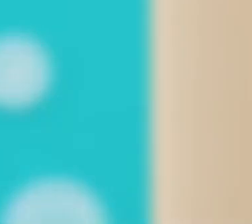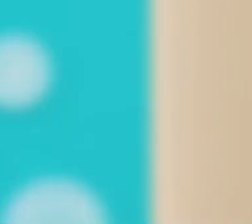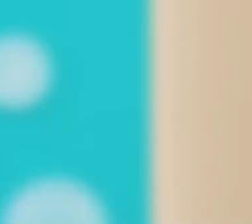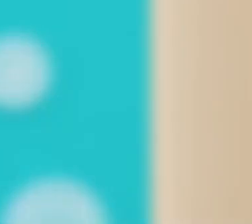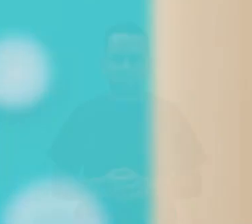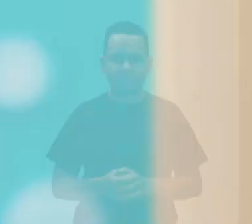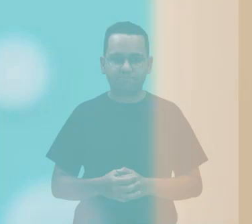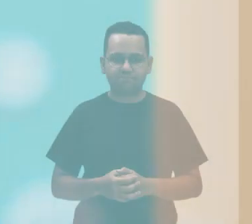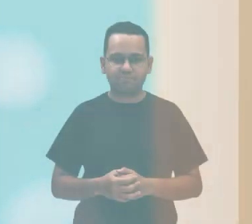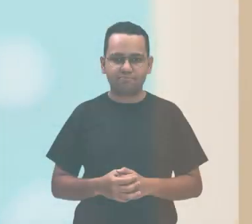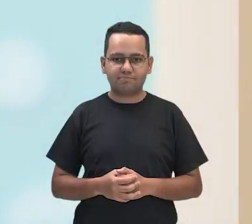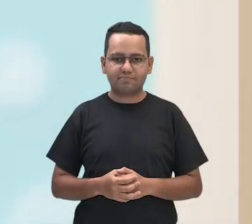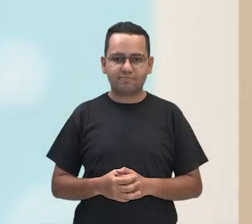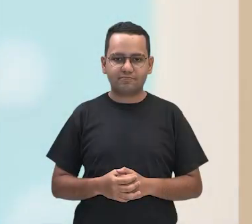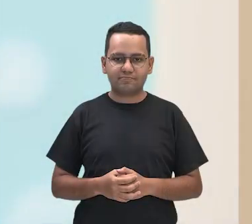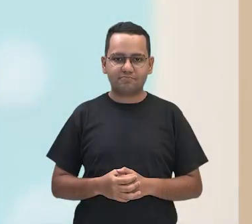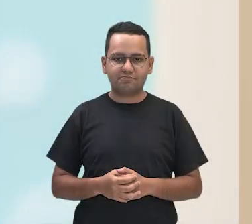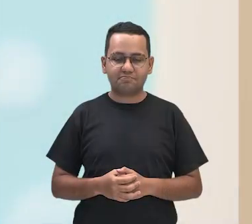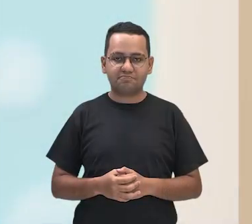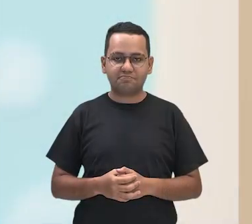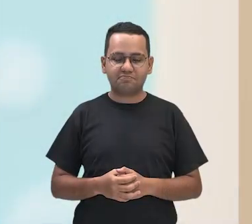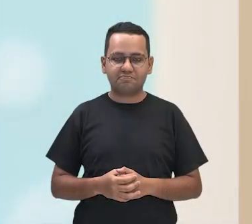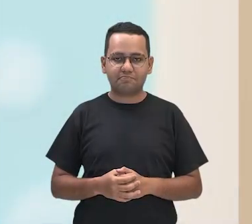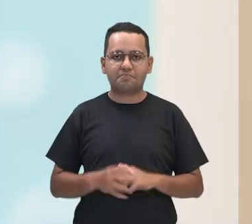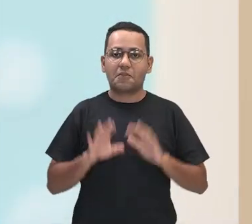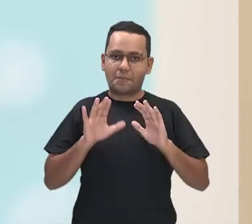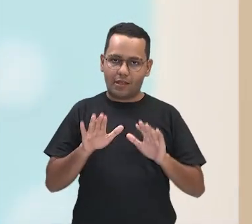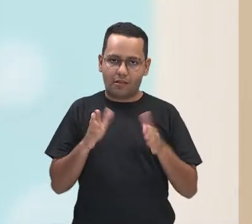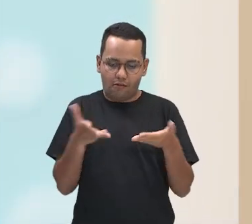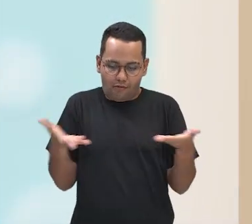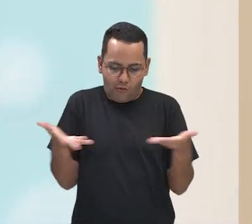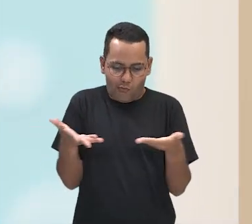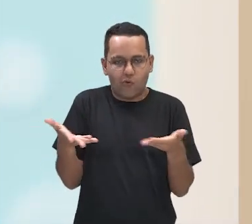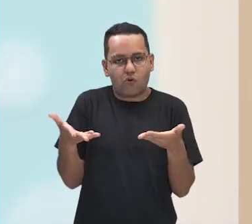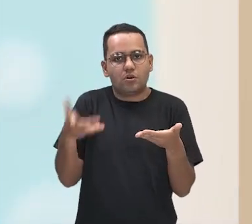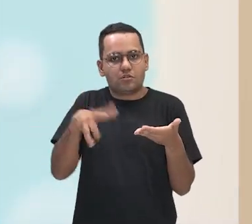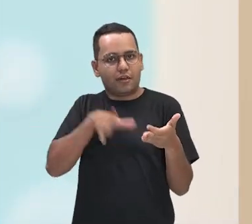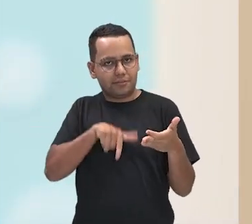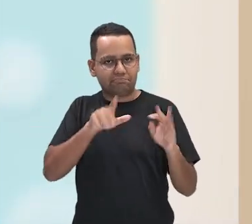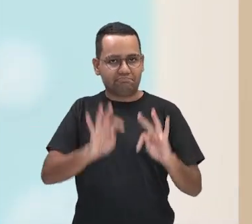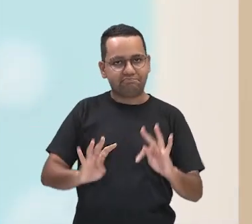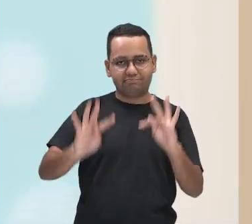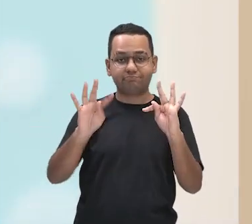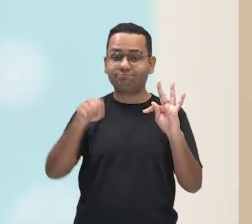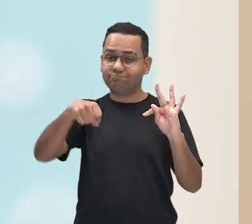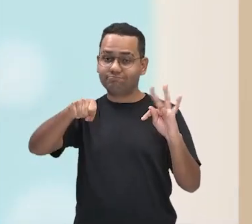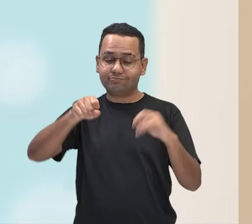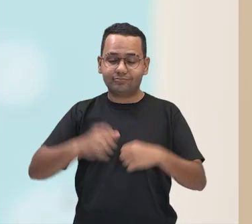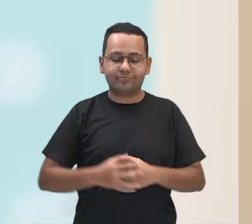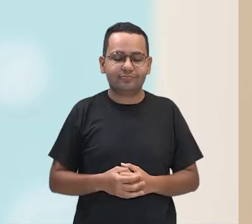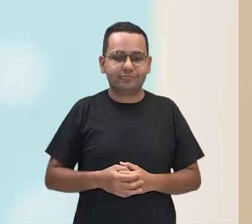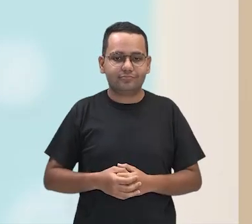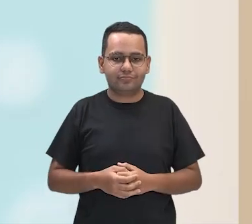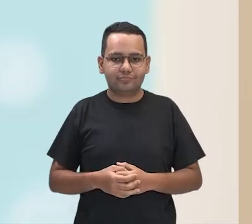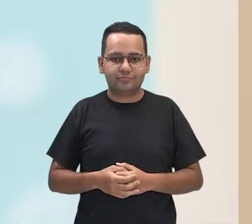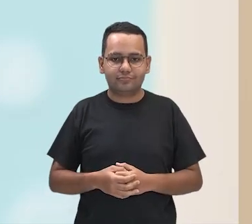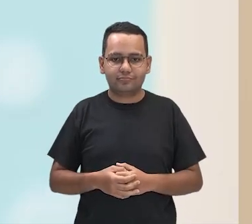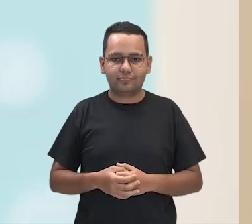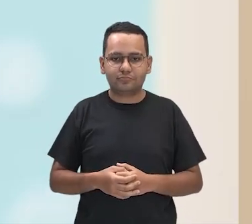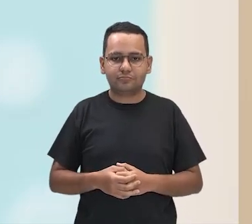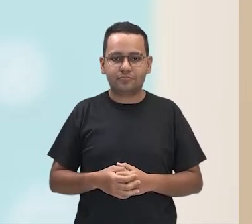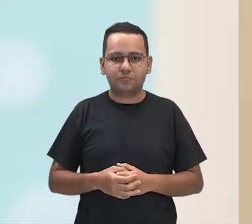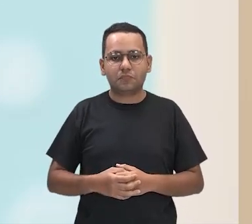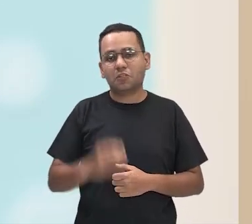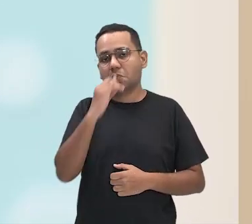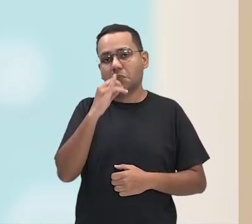Bom, nós sabemos que nós estamos vivendo numa era tecnológica, não é verdade? Hoje em dia é comum, ao tempo todo, a gente